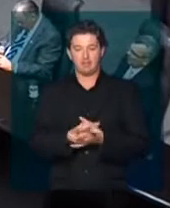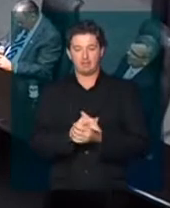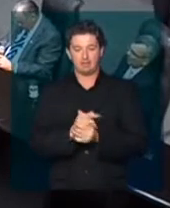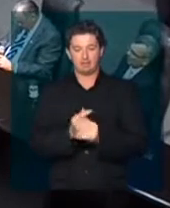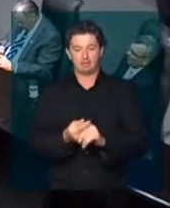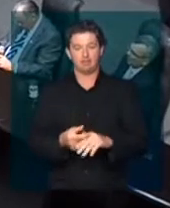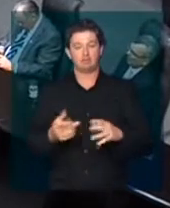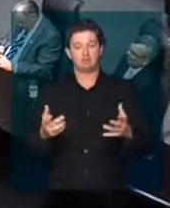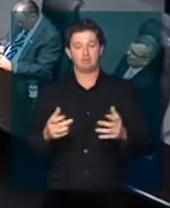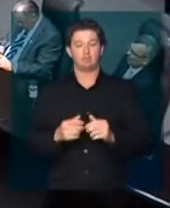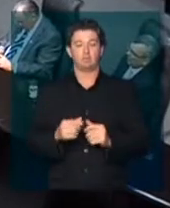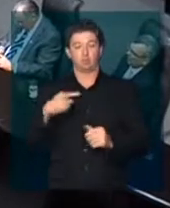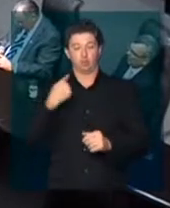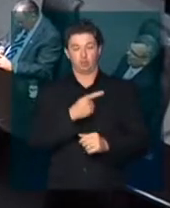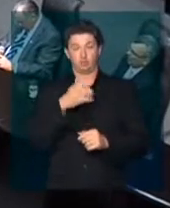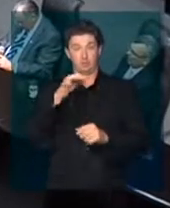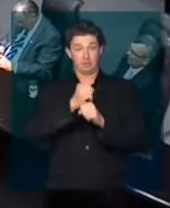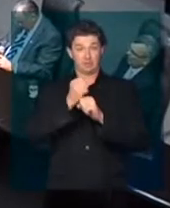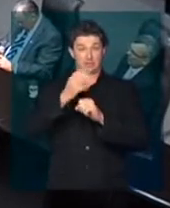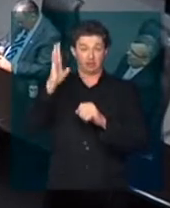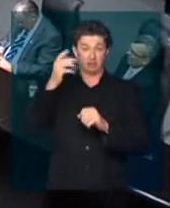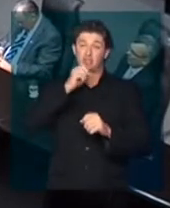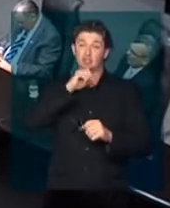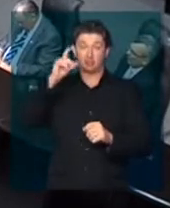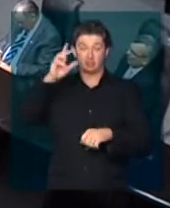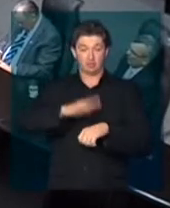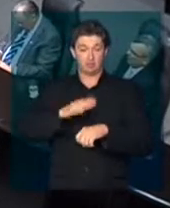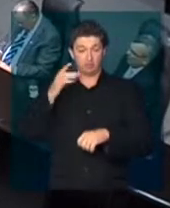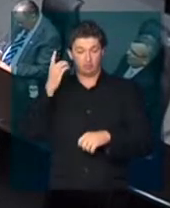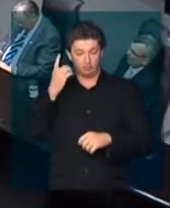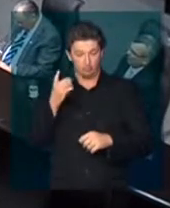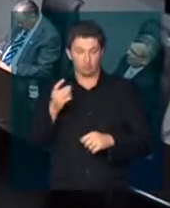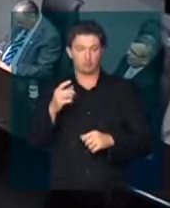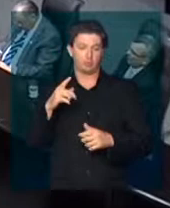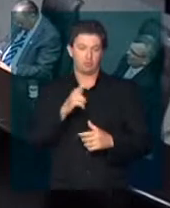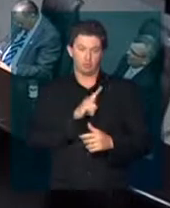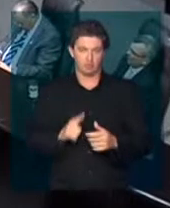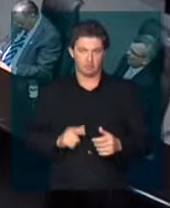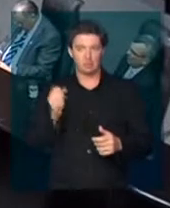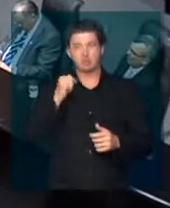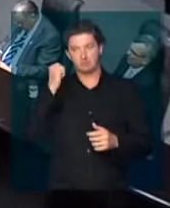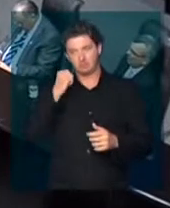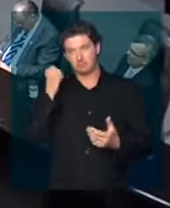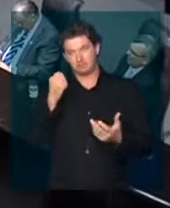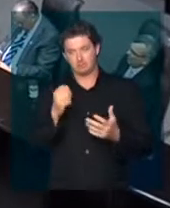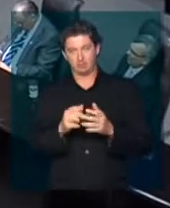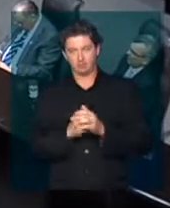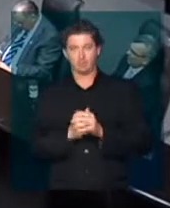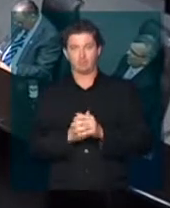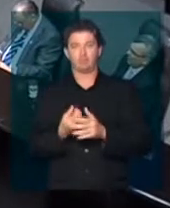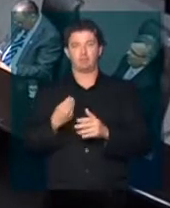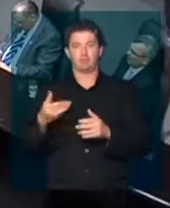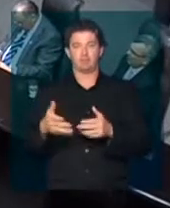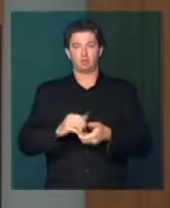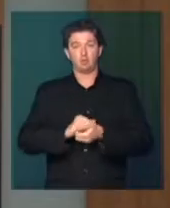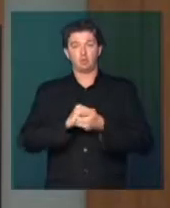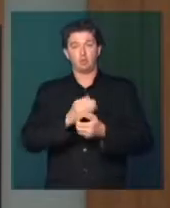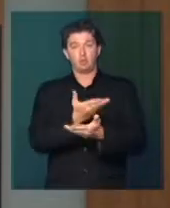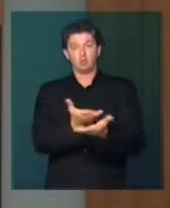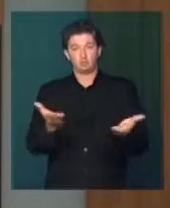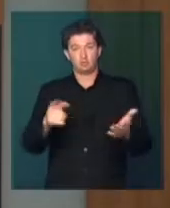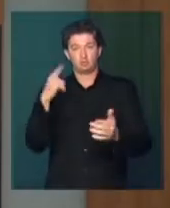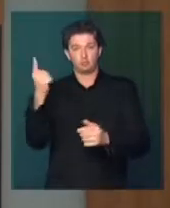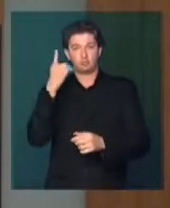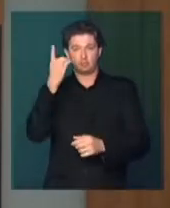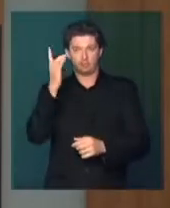nosso decano, o deputado, nosso governador, senador Bezerra, que cumprimento todos os demais